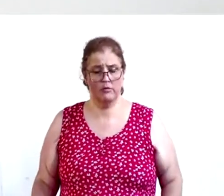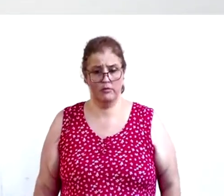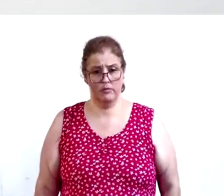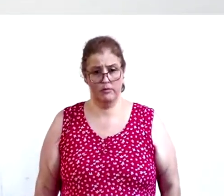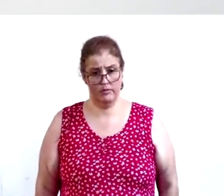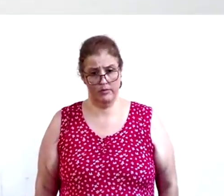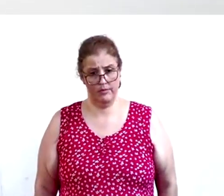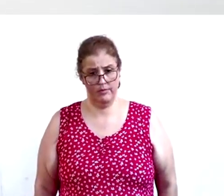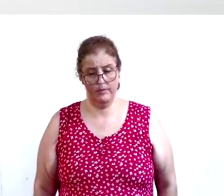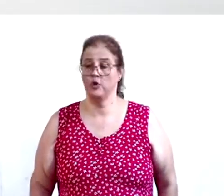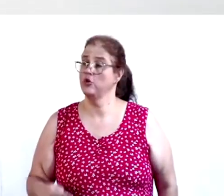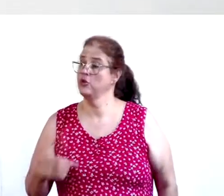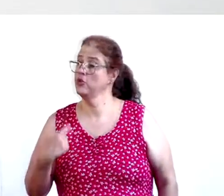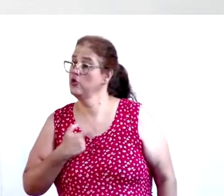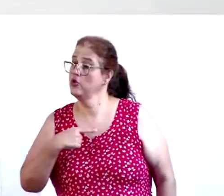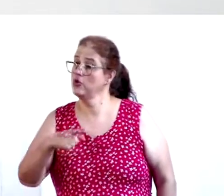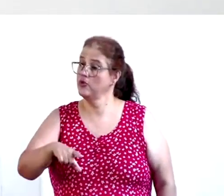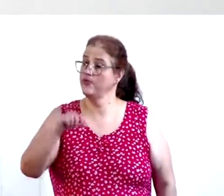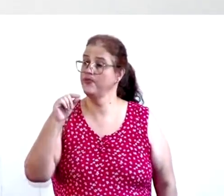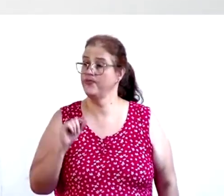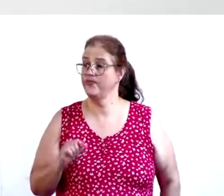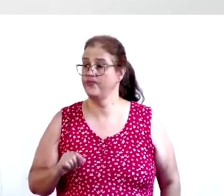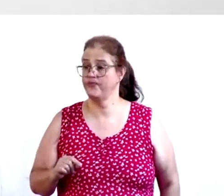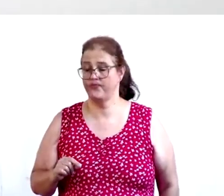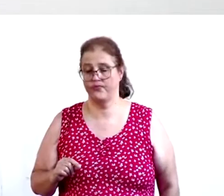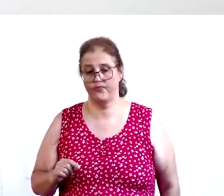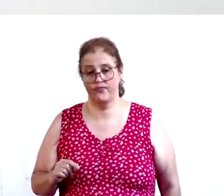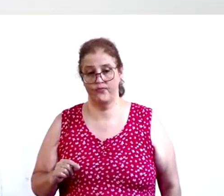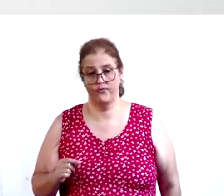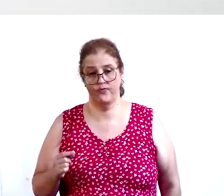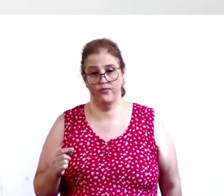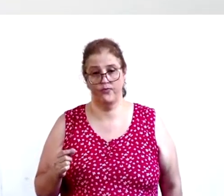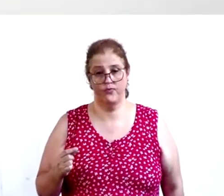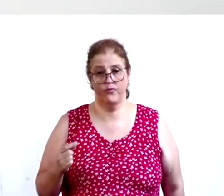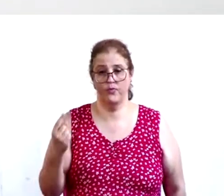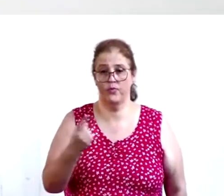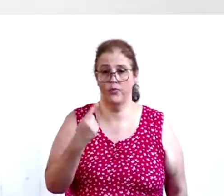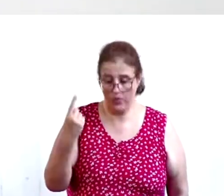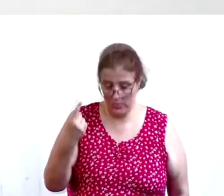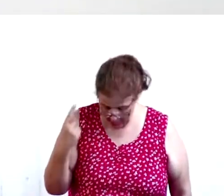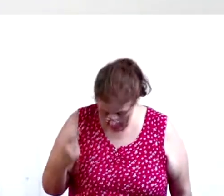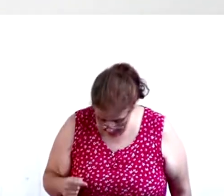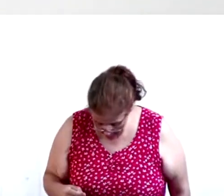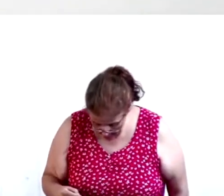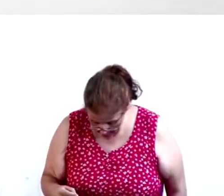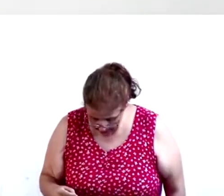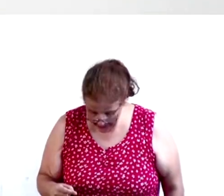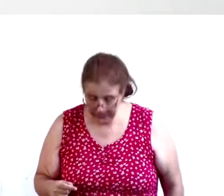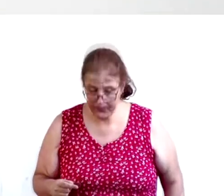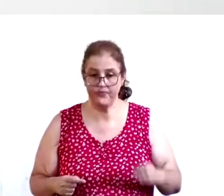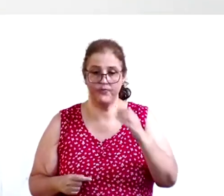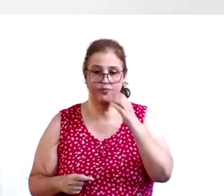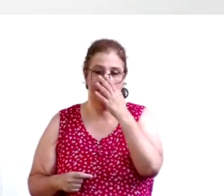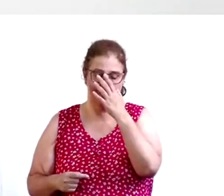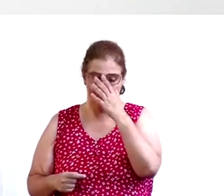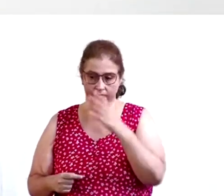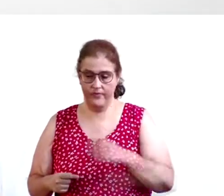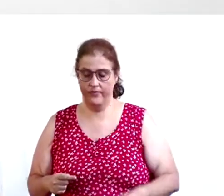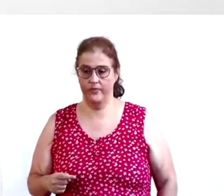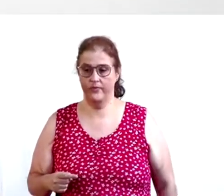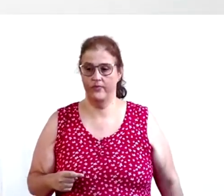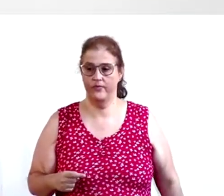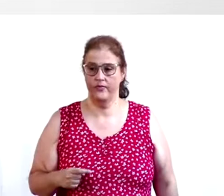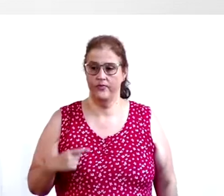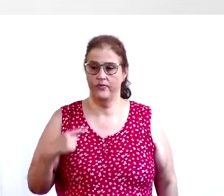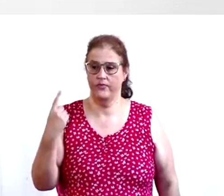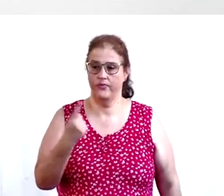Nós fomos escolhidos. Com um detalhe ainda mais, e é bem teológico isso, criança talvez tenha um pouquinho mais de dificuldade de entender, mas